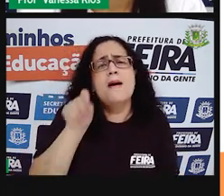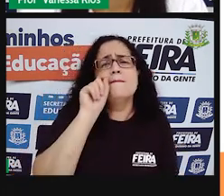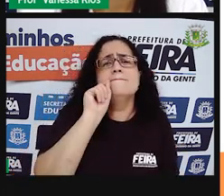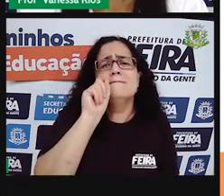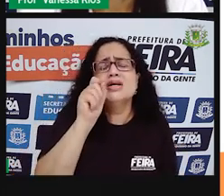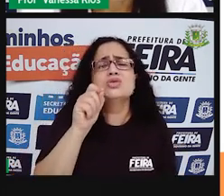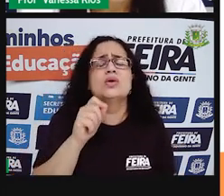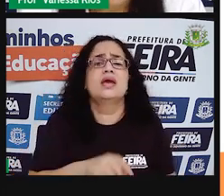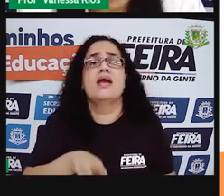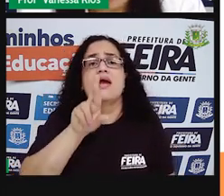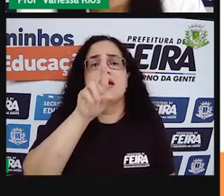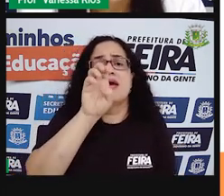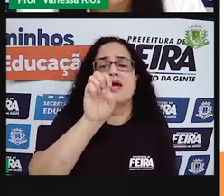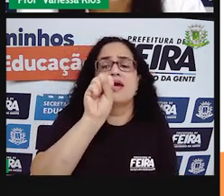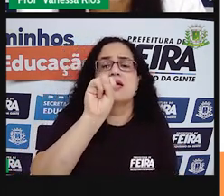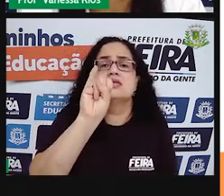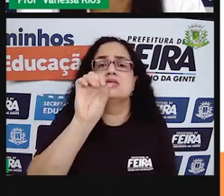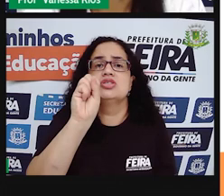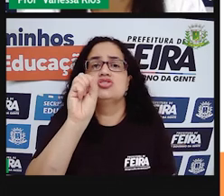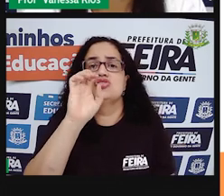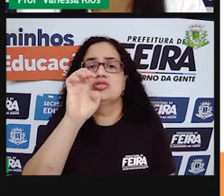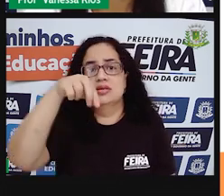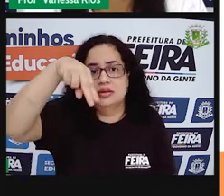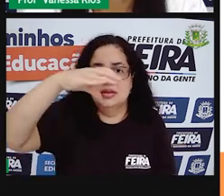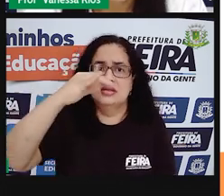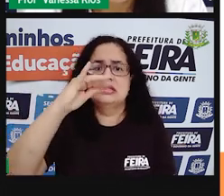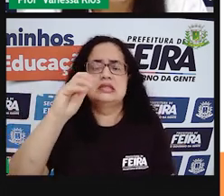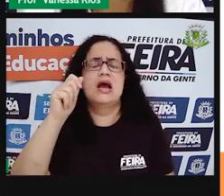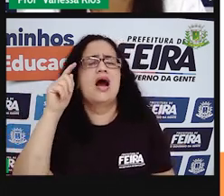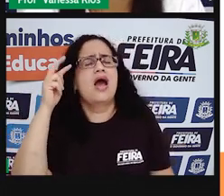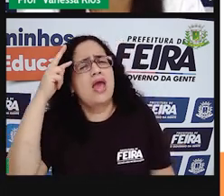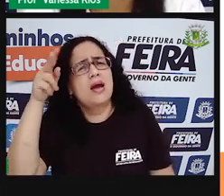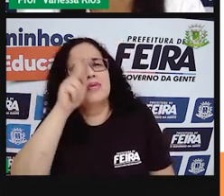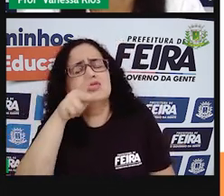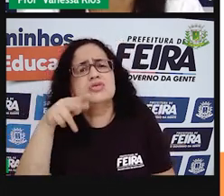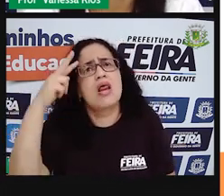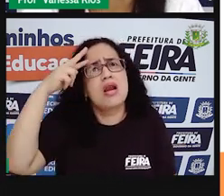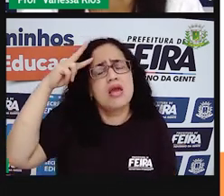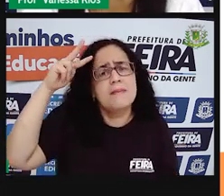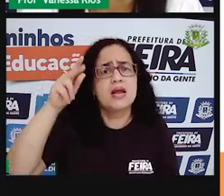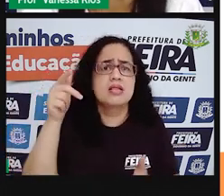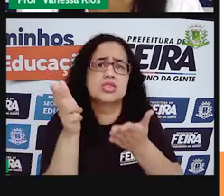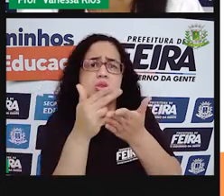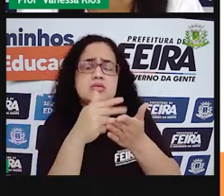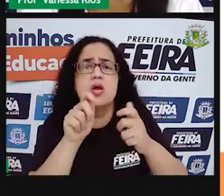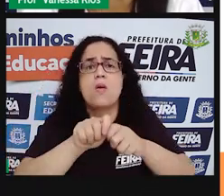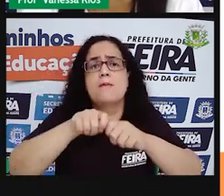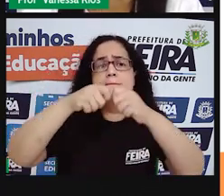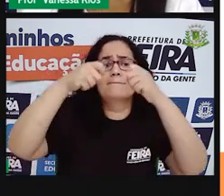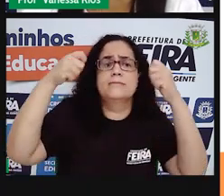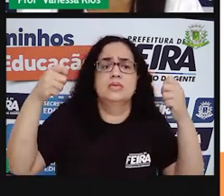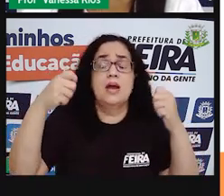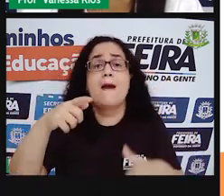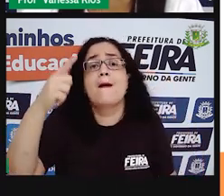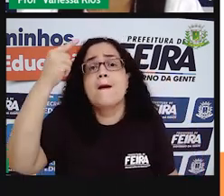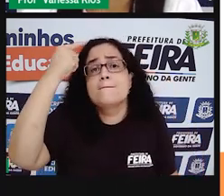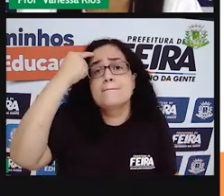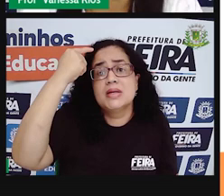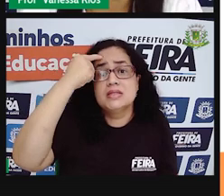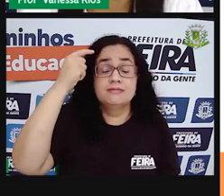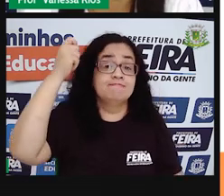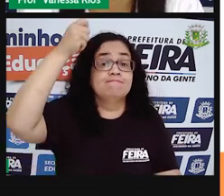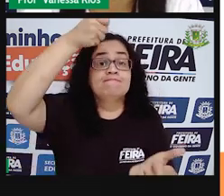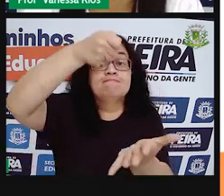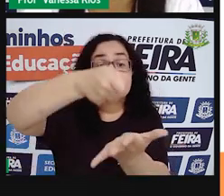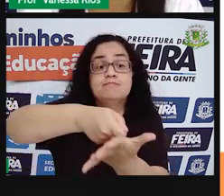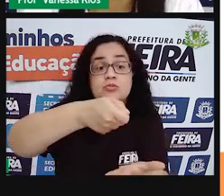Mas aí, o que é resistência? A Pró colocou lá a corrente, né, sendo arrebentada, para fazer a gente pensar aí que resistência